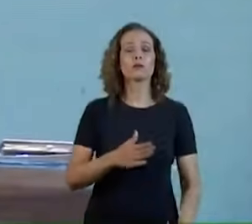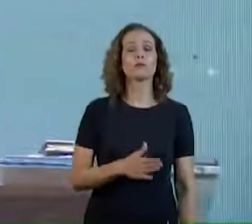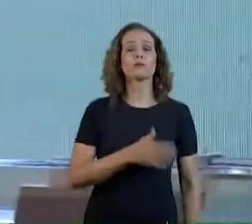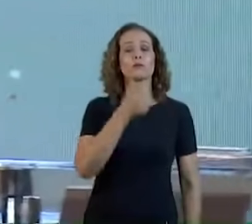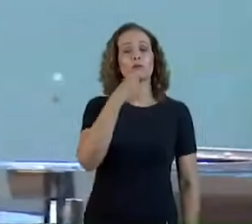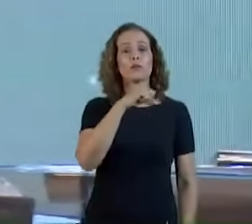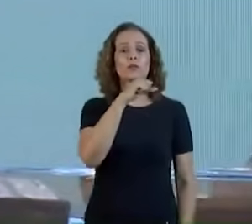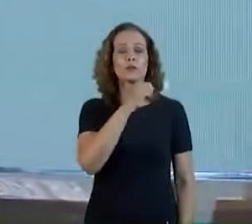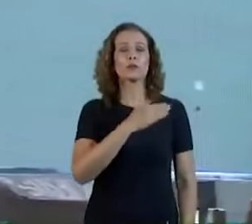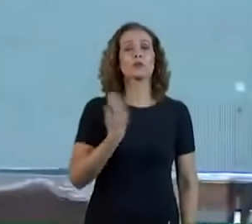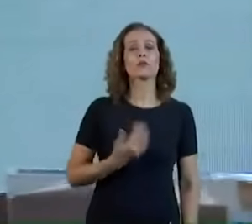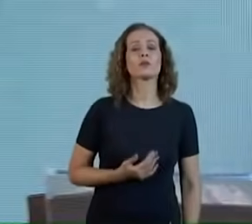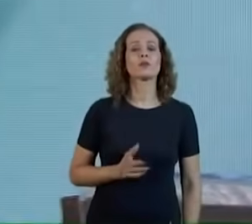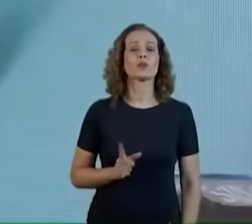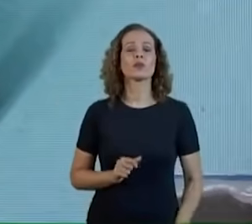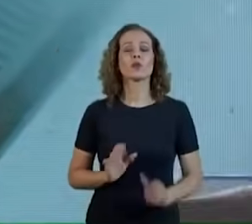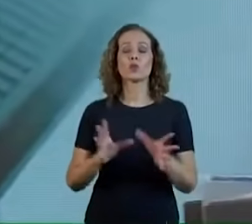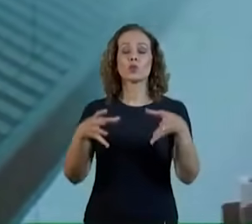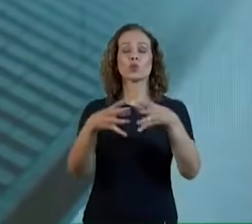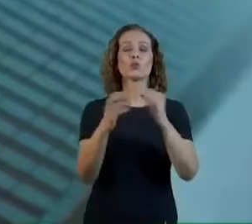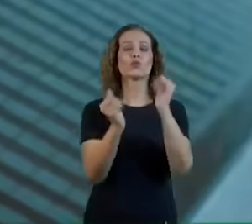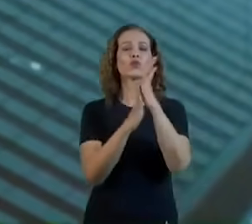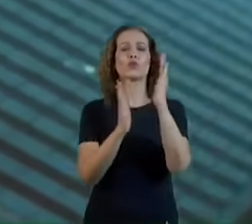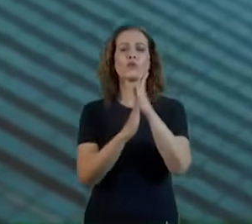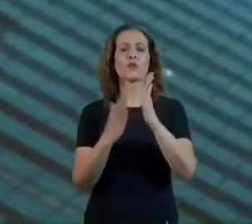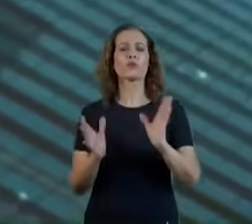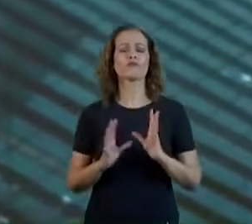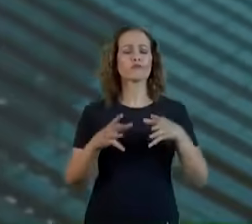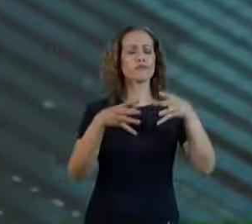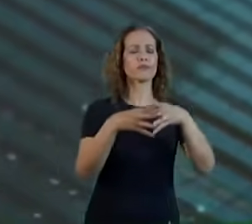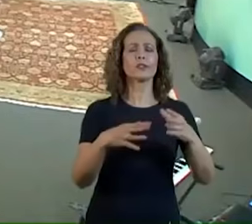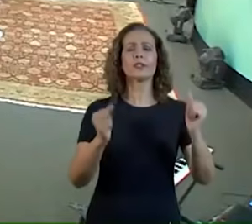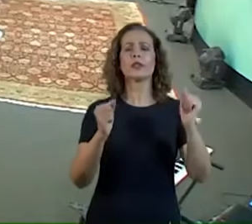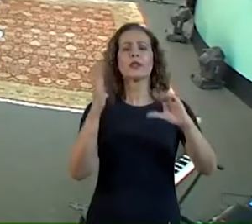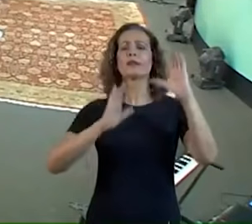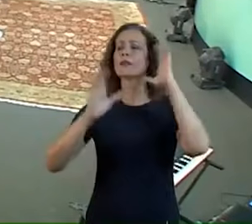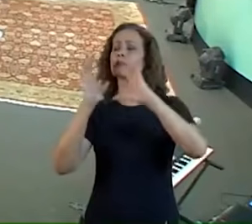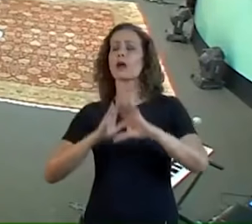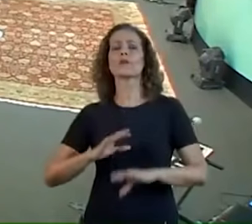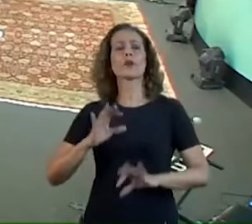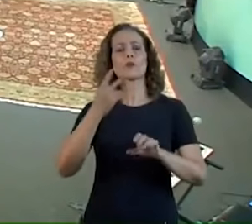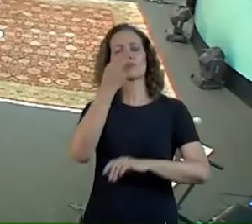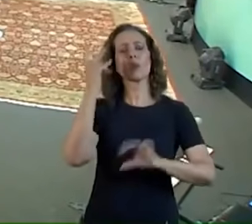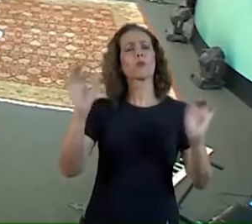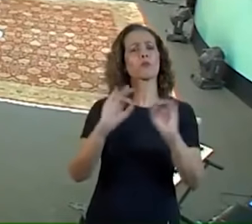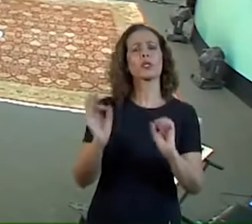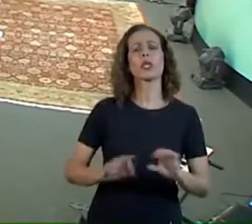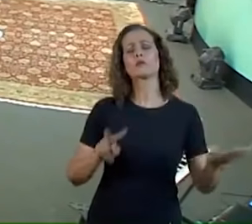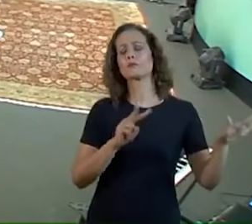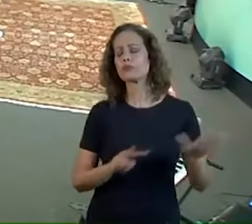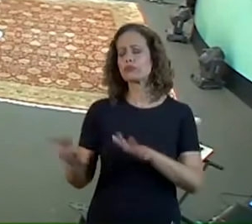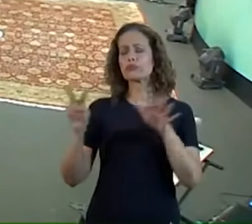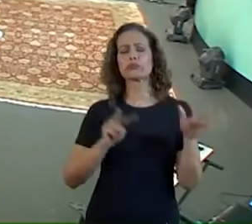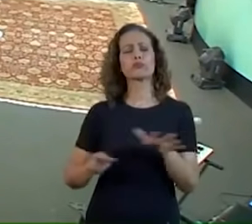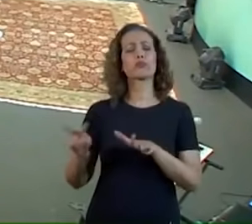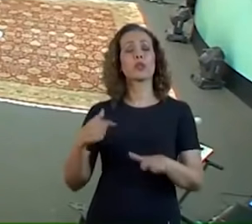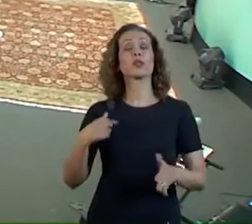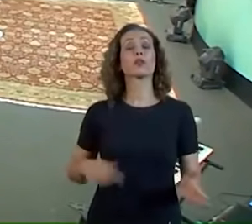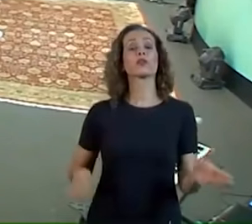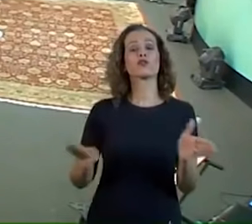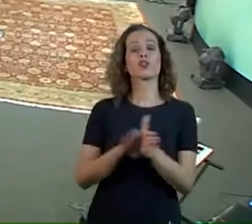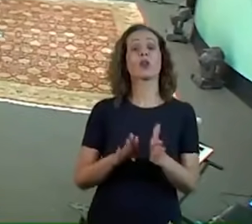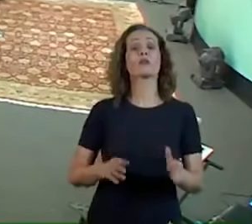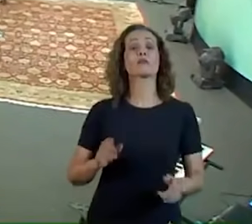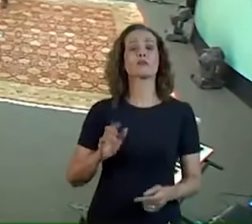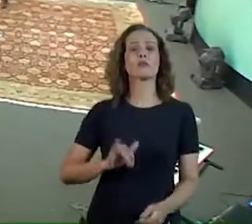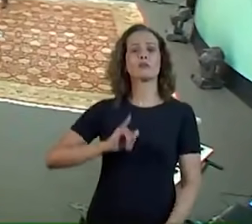meninos fazer louvor para ninguém. Era só o cara ali, os meninos ali e a gente. Semanas e semanas assim. E eu chegava aqui e falava: Deus, cadê o teu